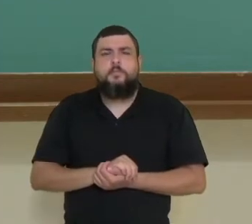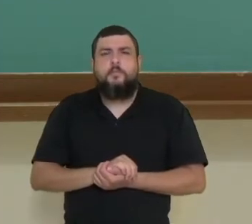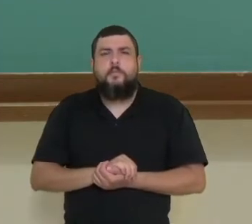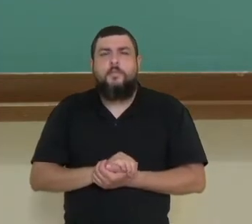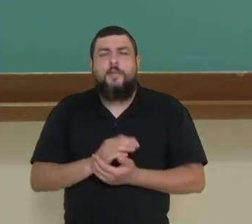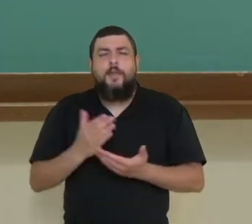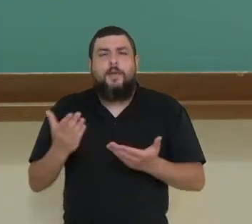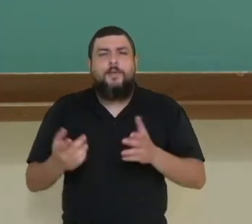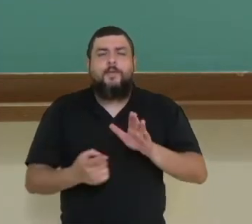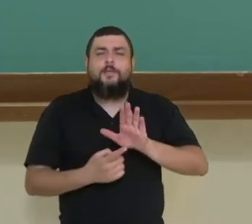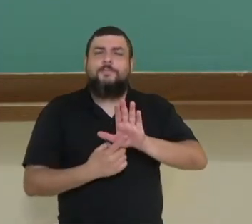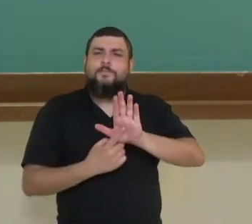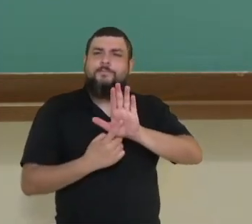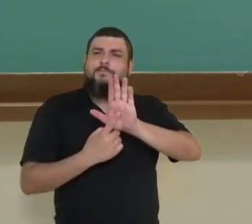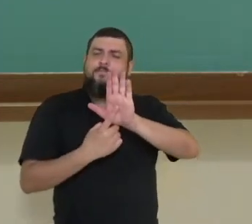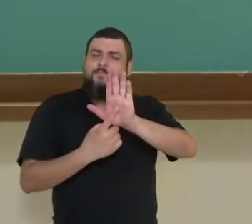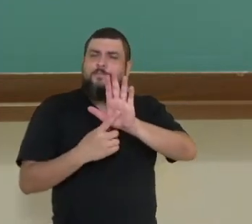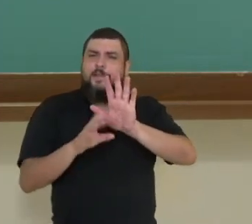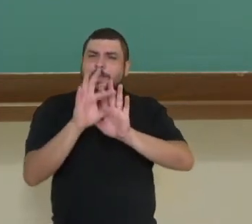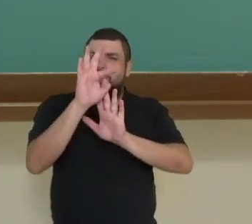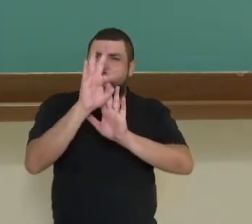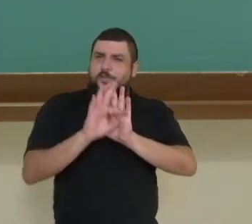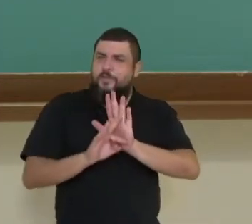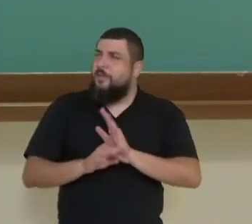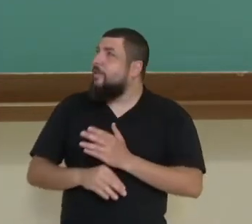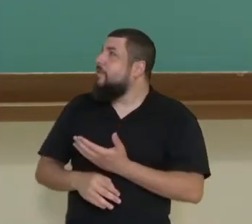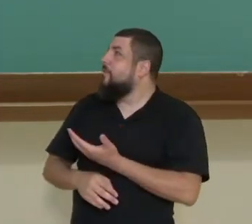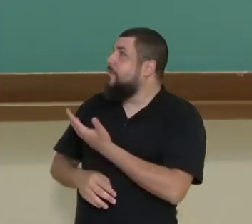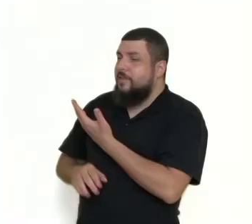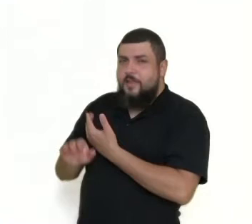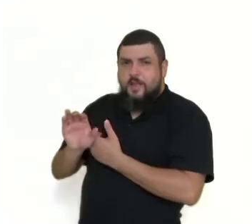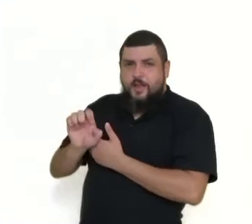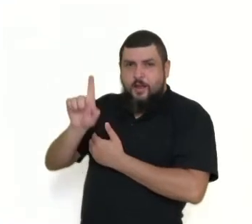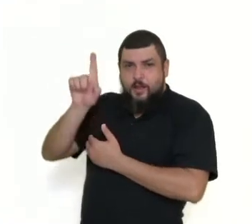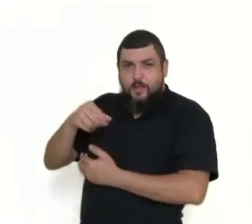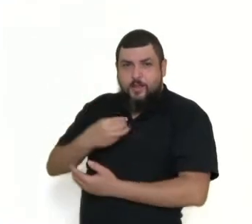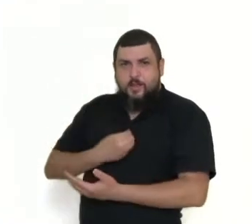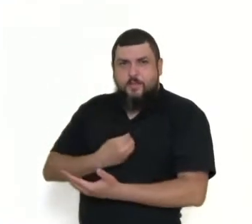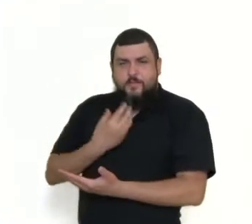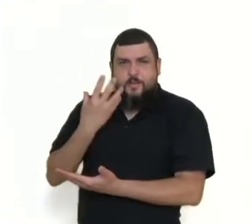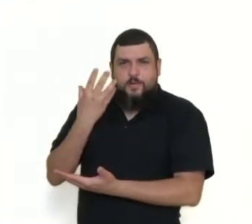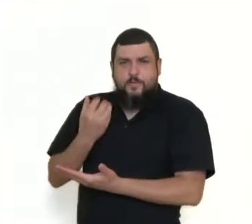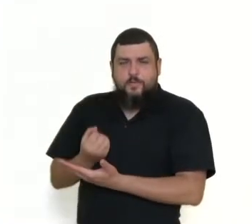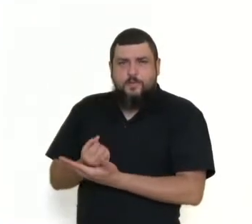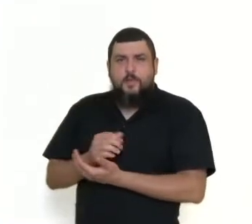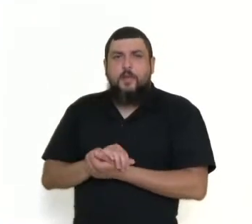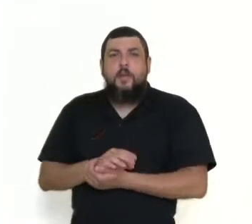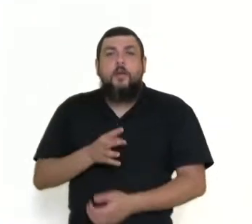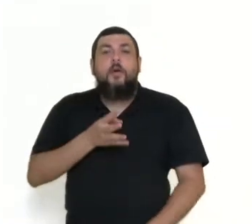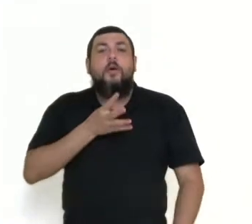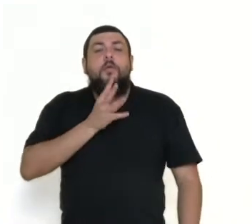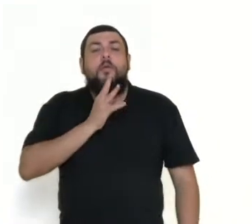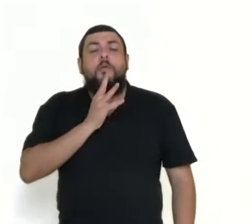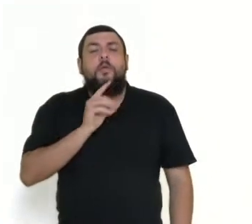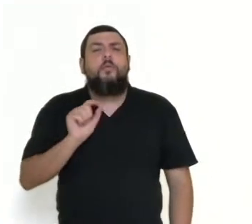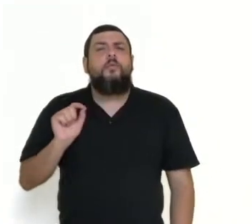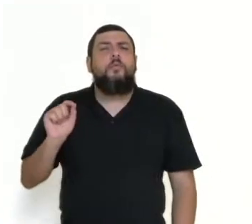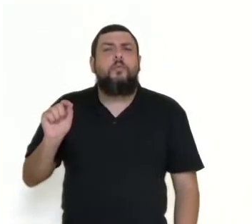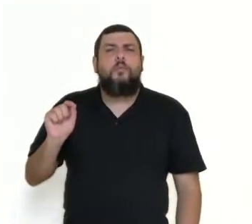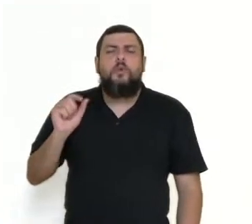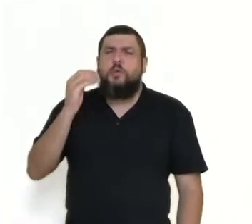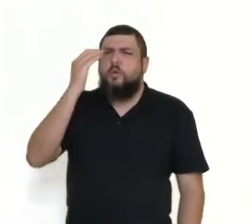Apresento a vocês um texto, biografia, te convido para a leitura. Conhecer, então, do